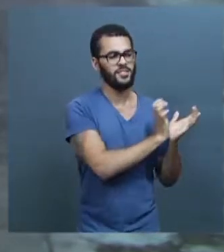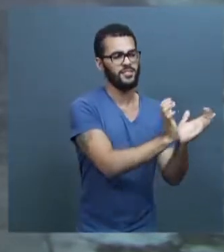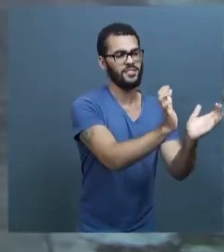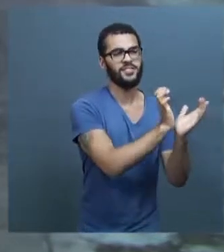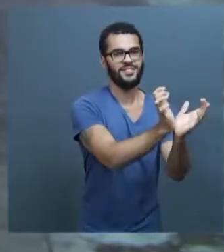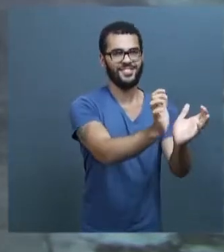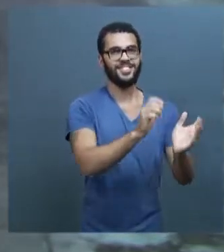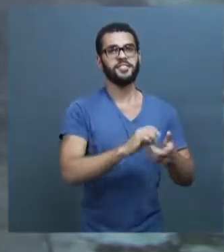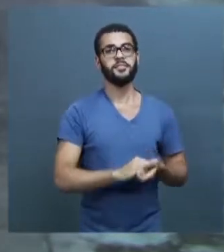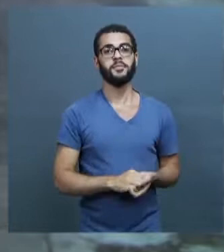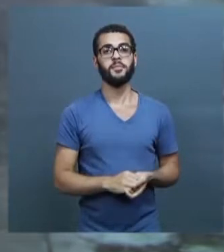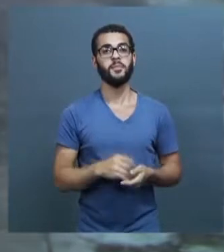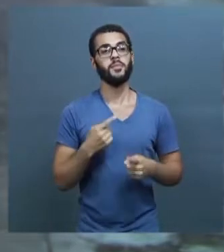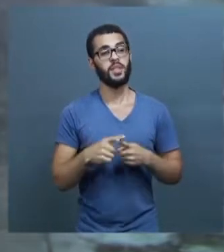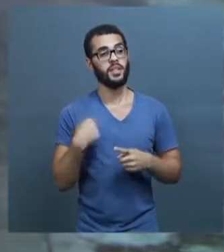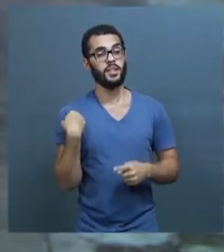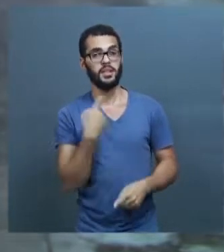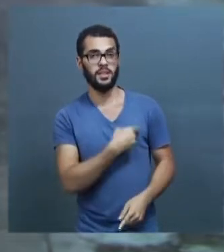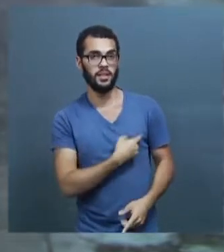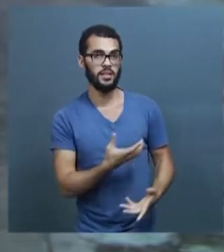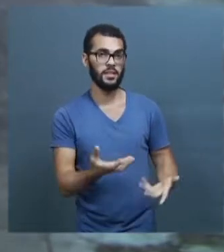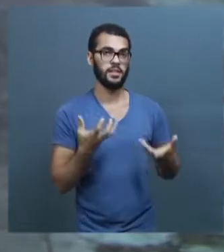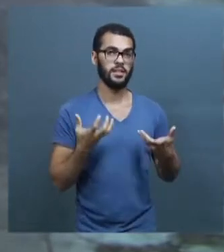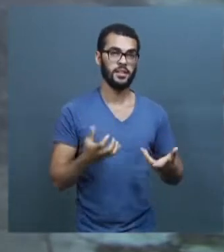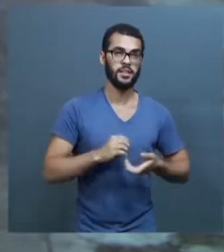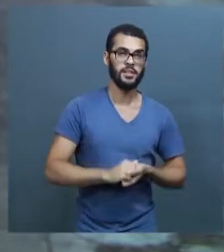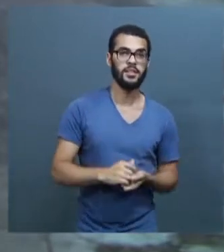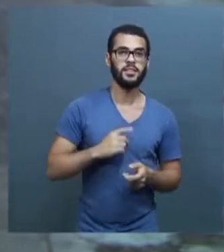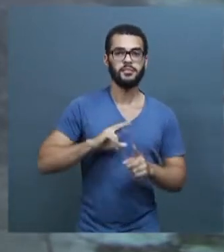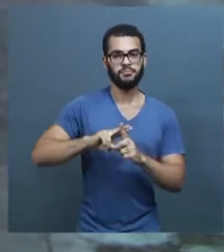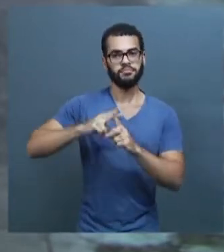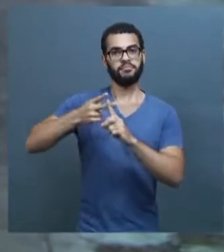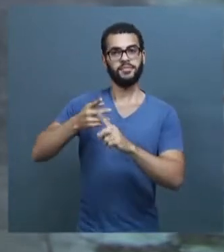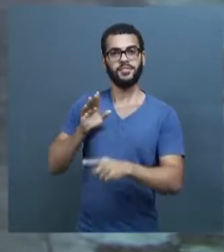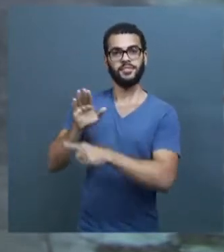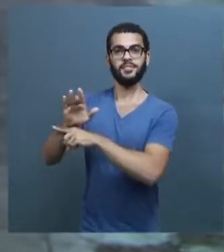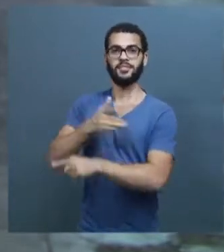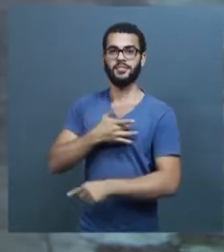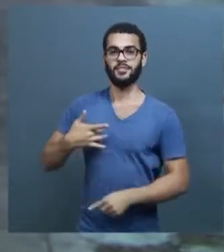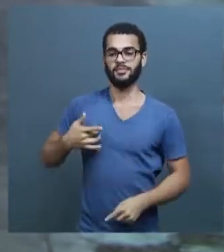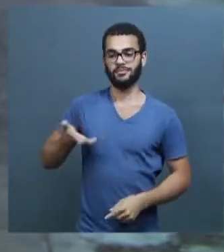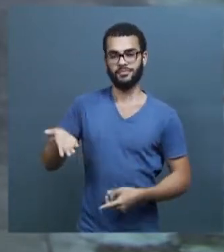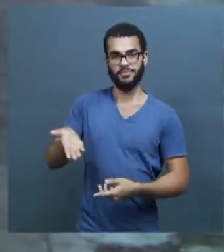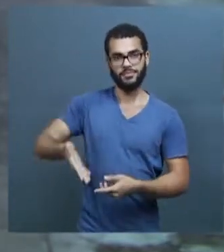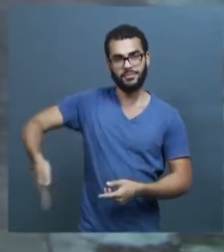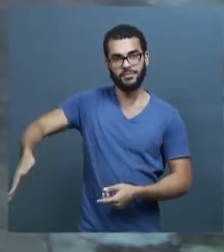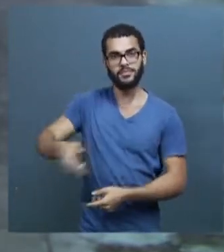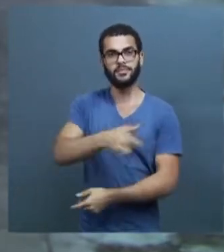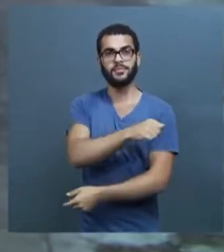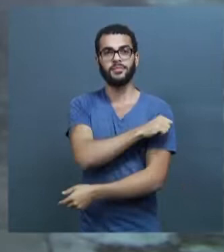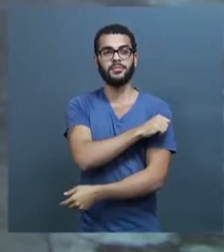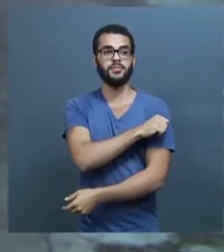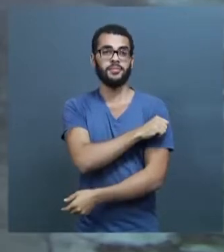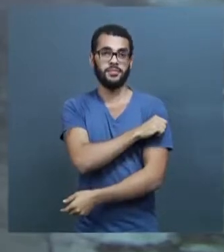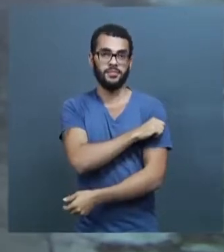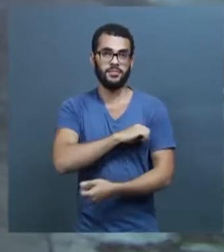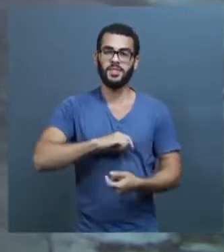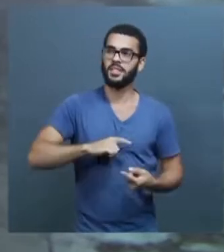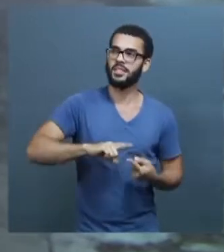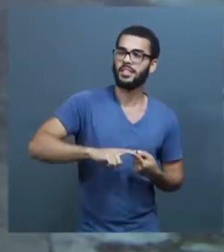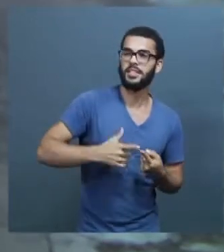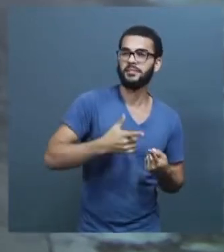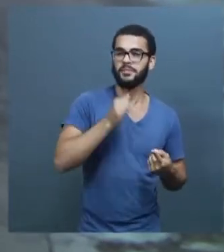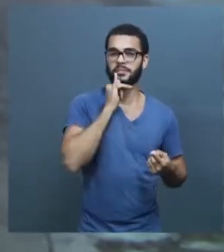horta justamente para isso, para a gente aumentar algo mais no lanche das crianças, né? E sempre tem um alface, é um chuchu,